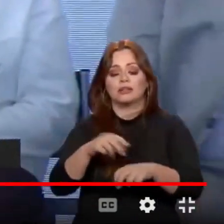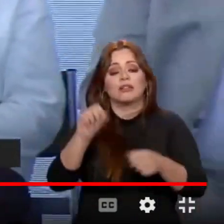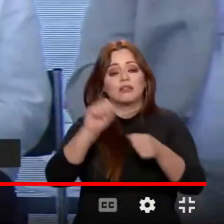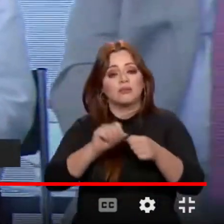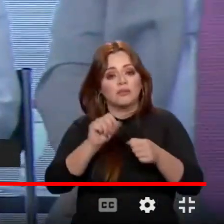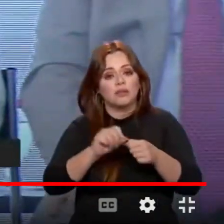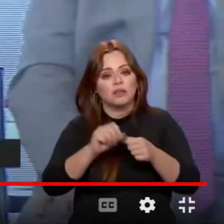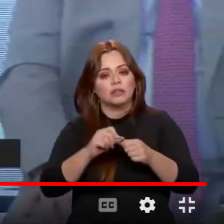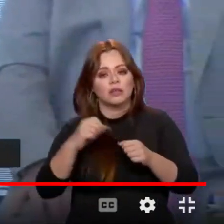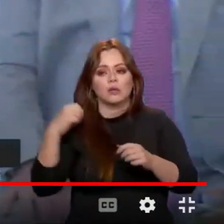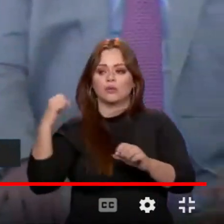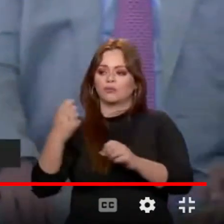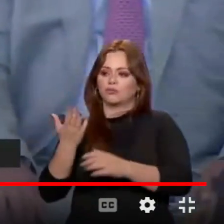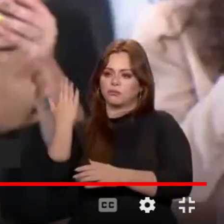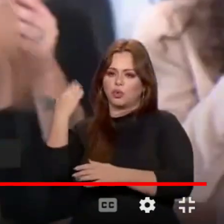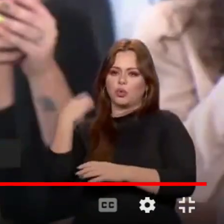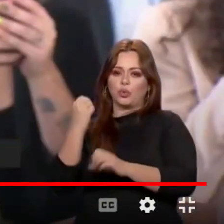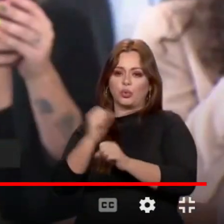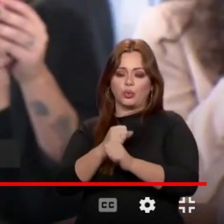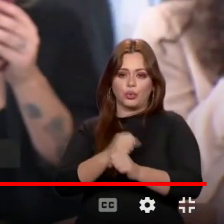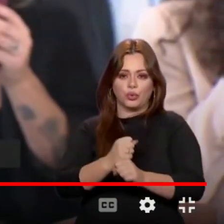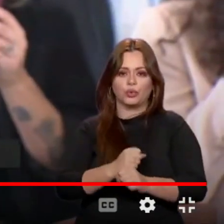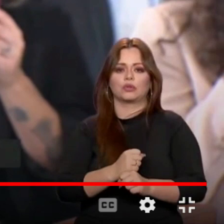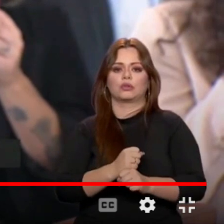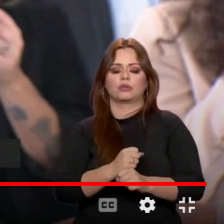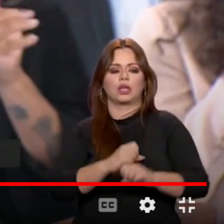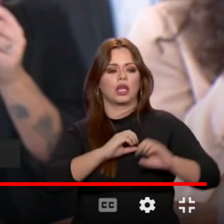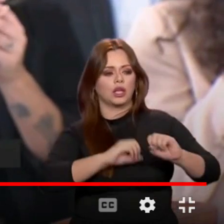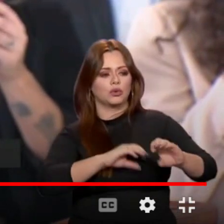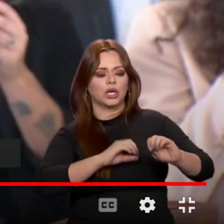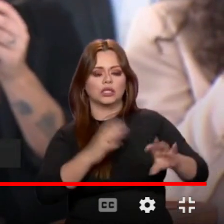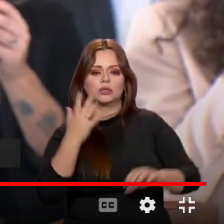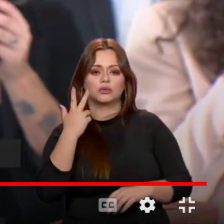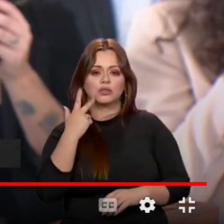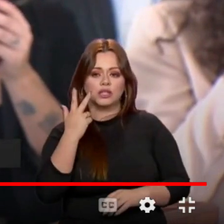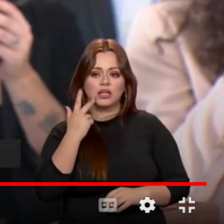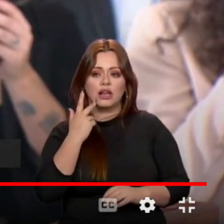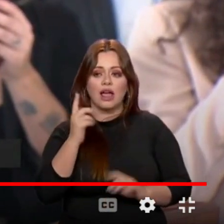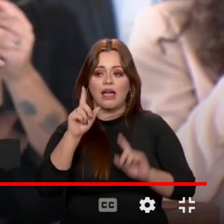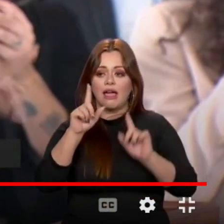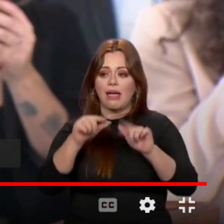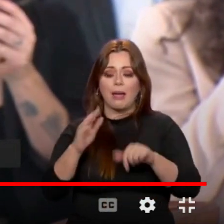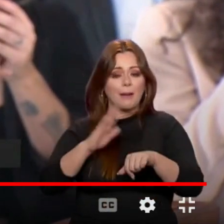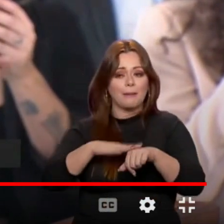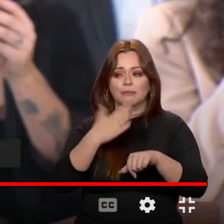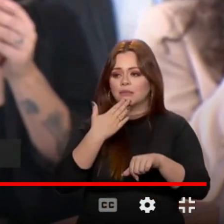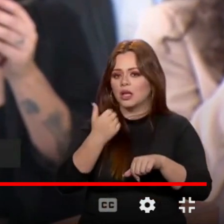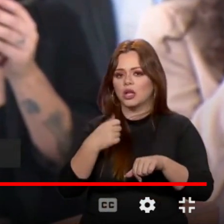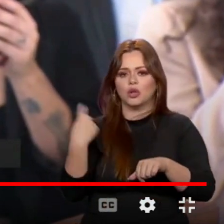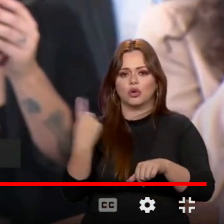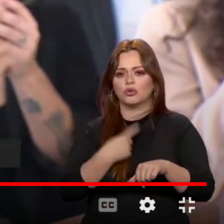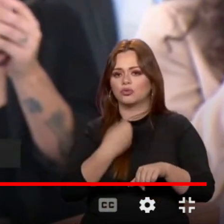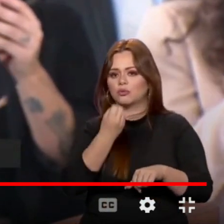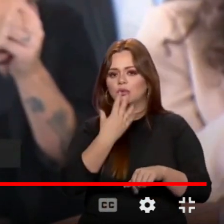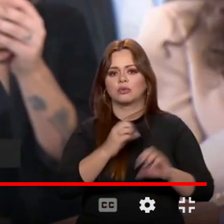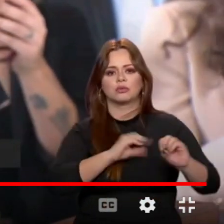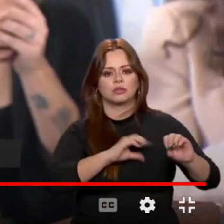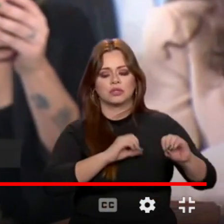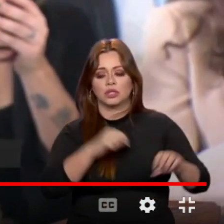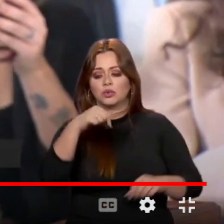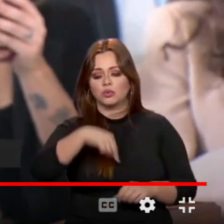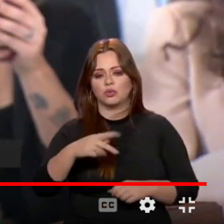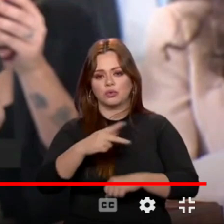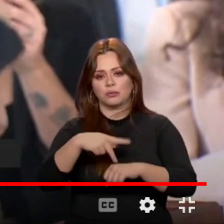de anos e que se deu certo, e a educação do Ceará é uma das referências dessas boas educações do nosso país. Então,